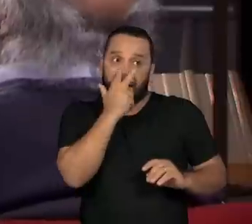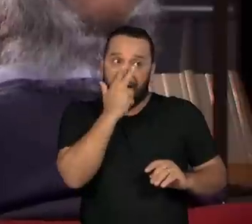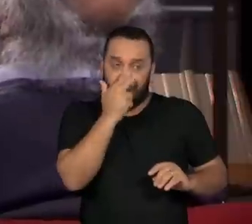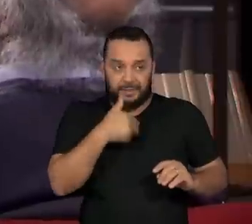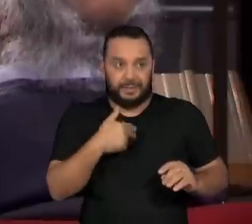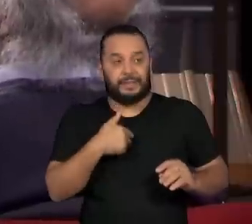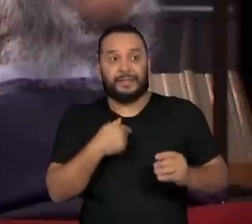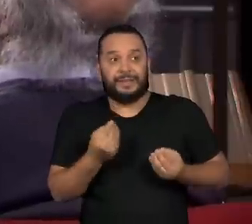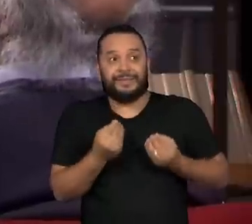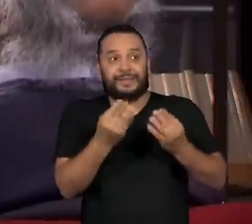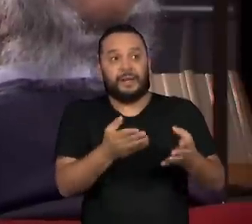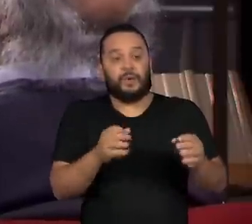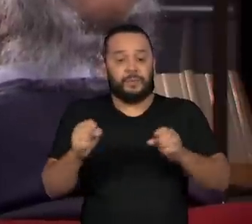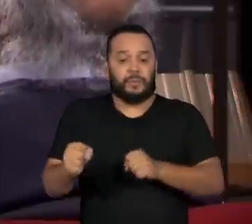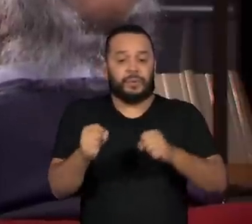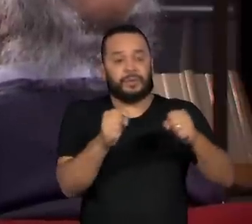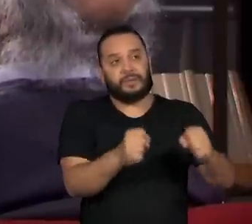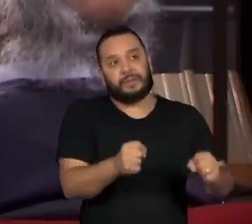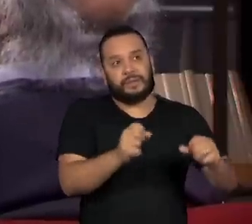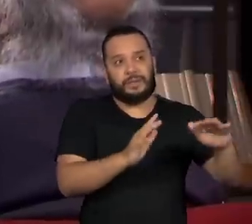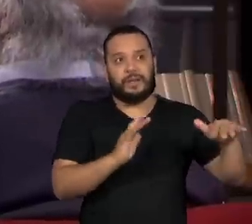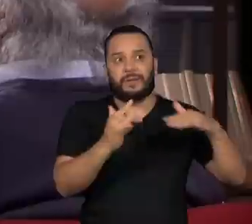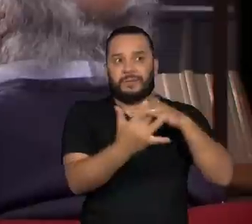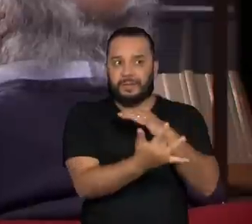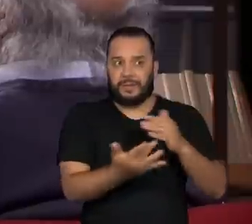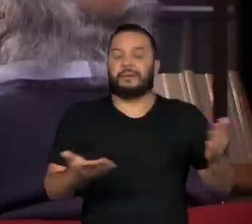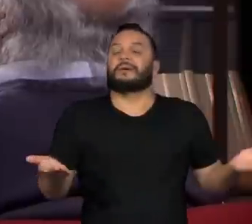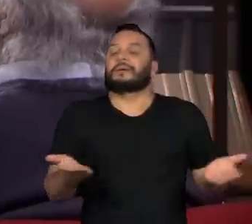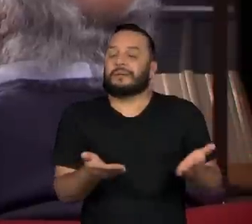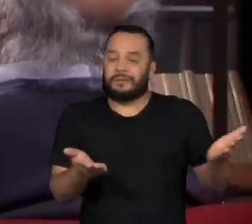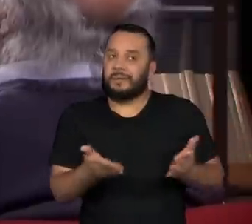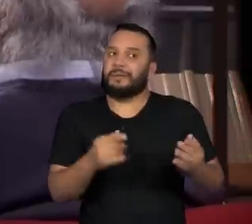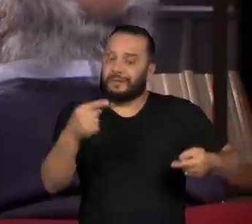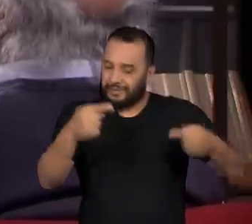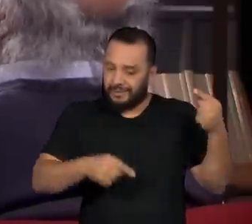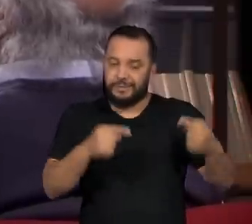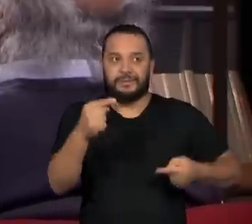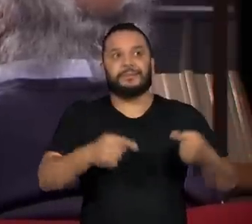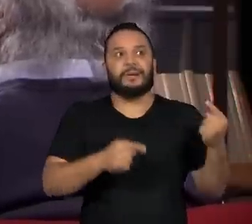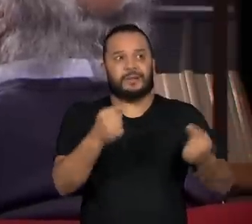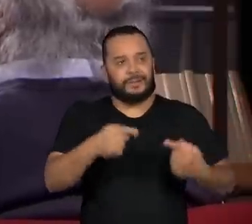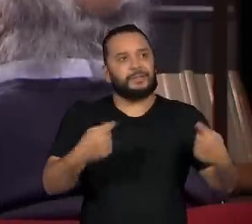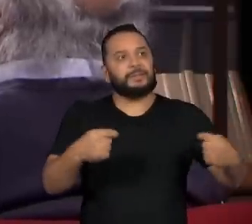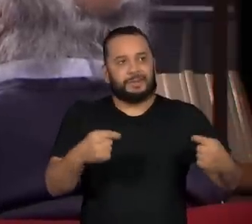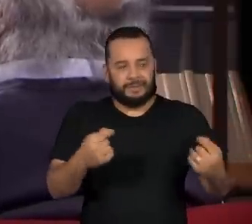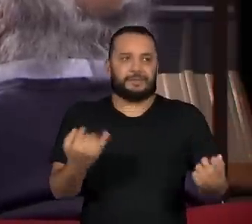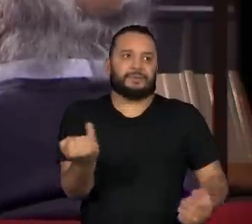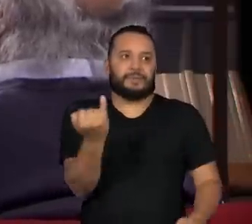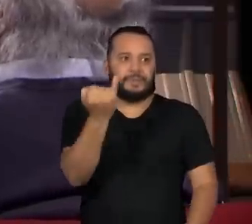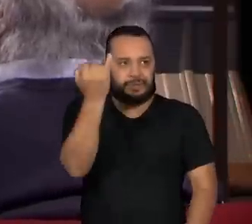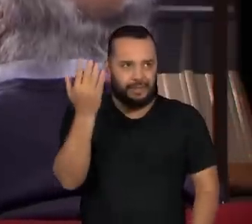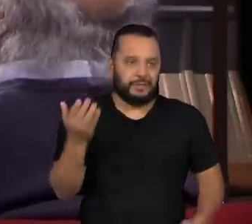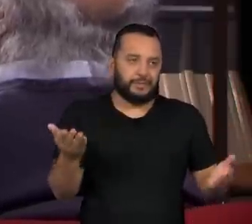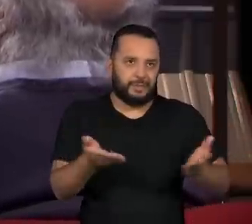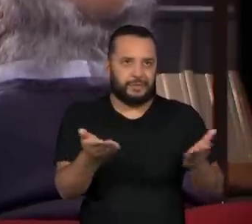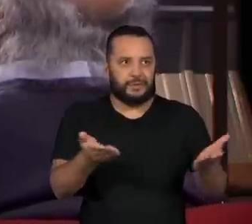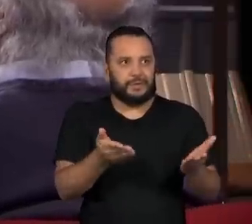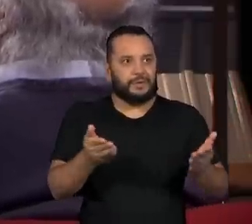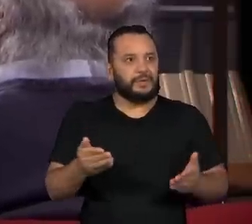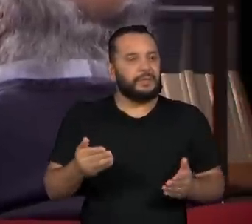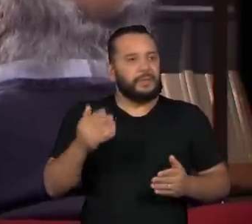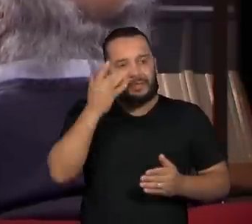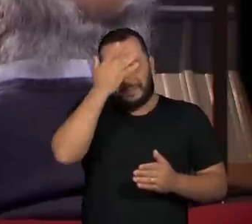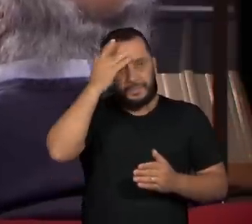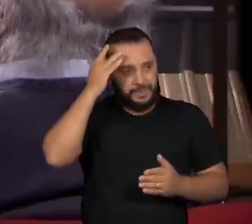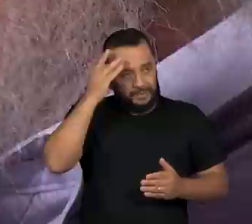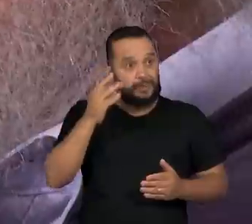imenso para essas plataformas e esse debate tem que ser tem que chegar para quem tá nos vendo agora né para poder o cidadão